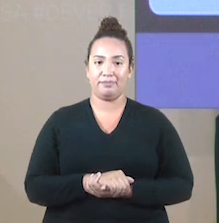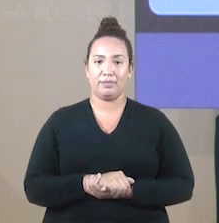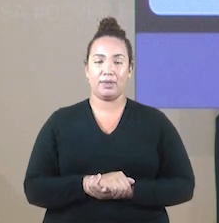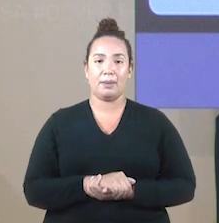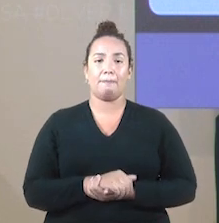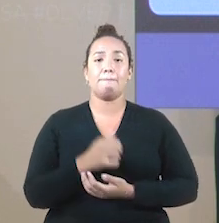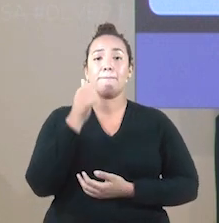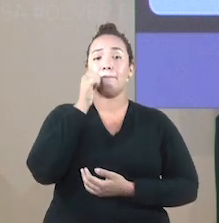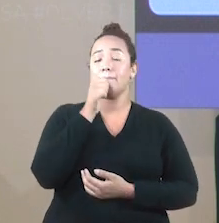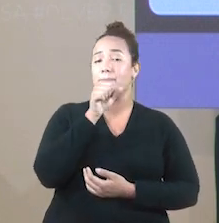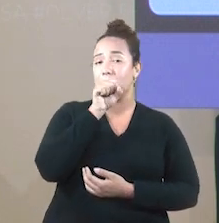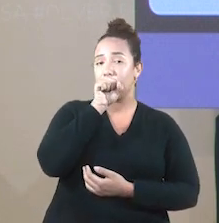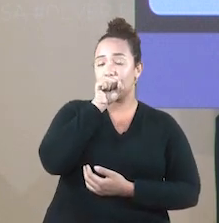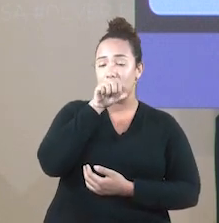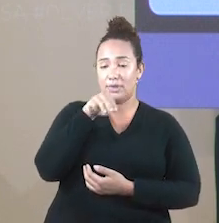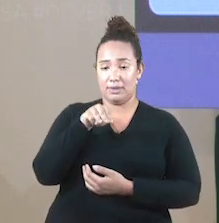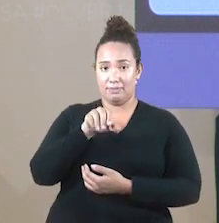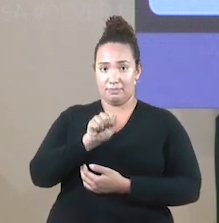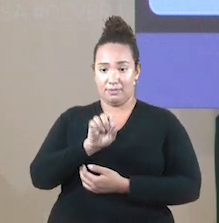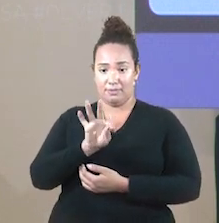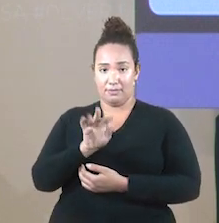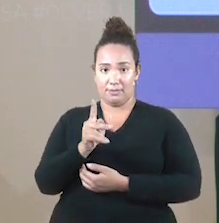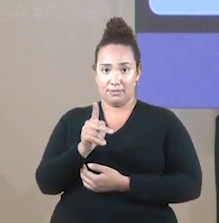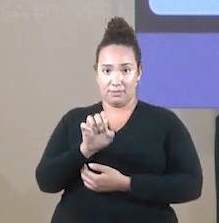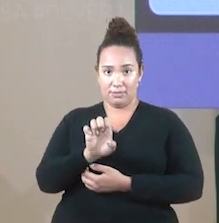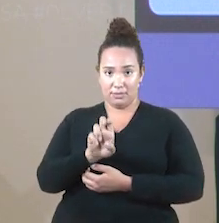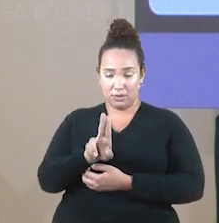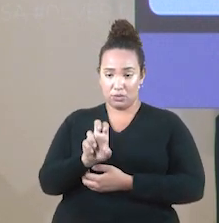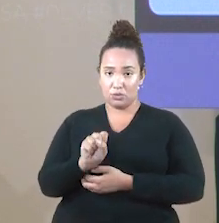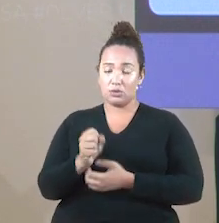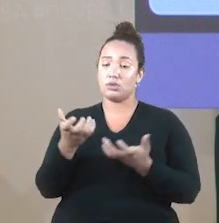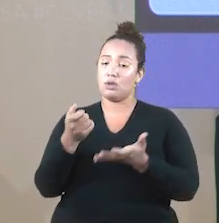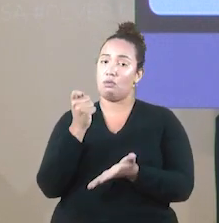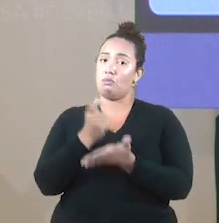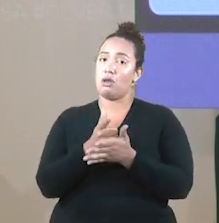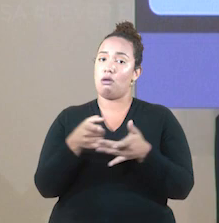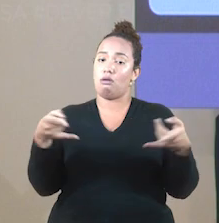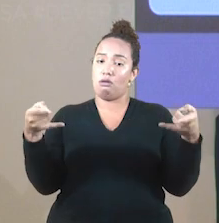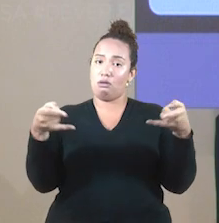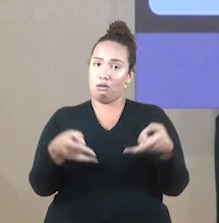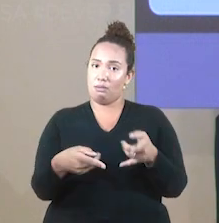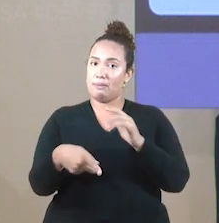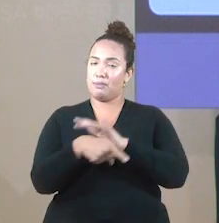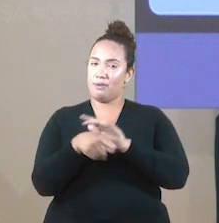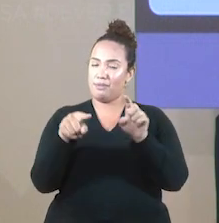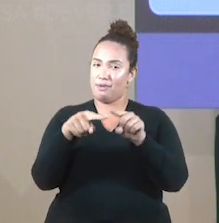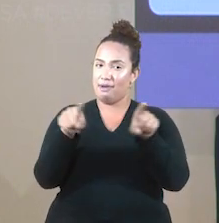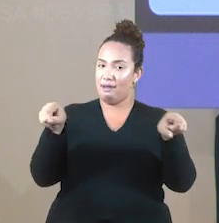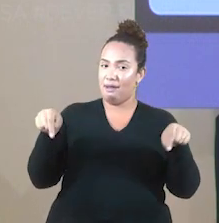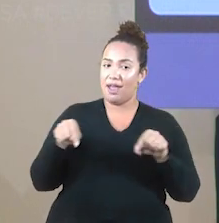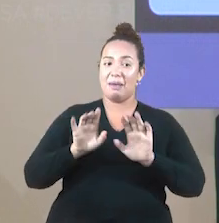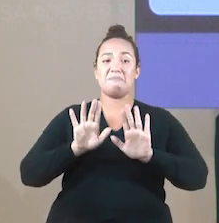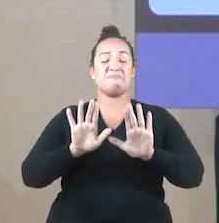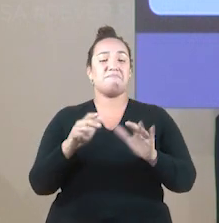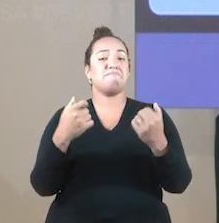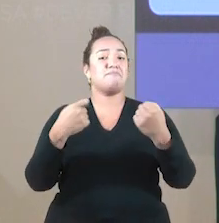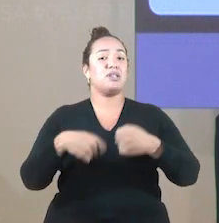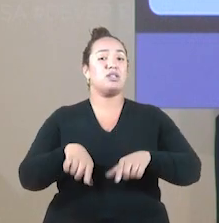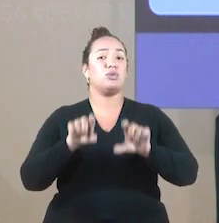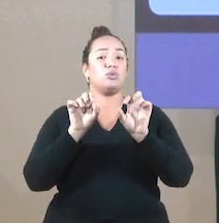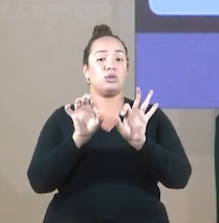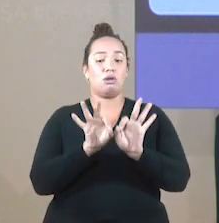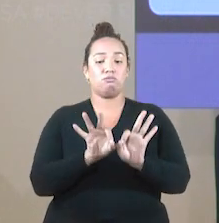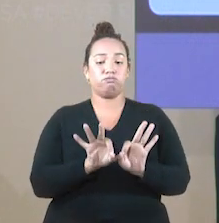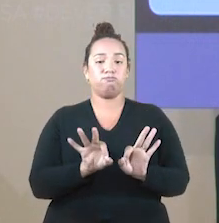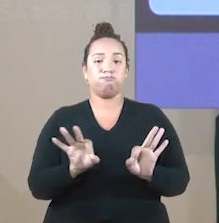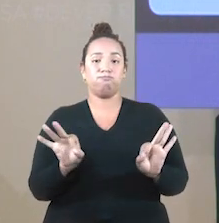de Mateus quer comprar uma cama para colocar em seu quarto, mas para isso, ela precisa medir o